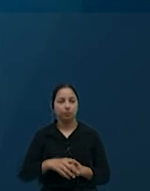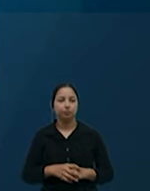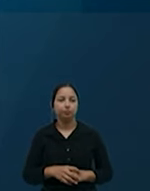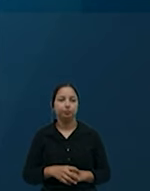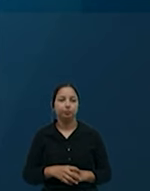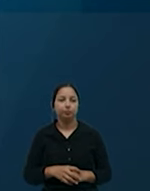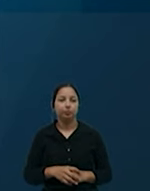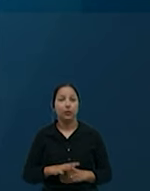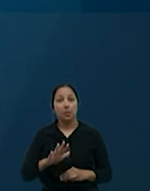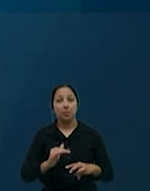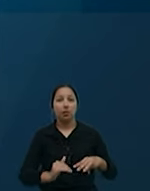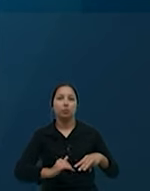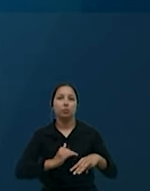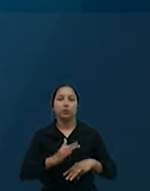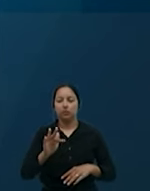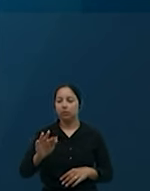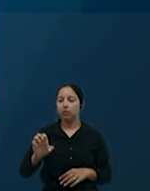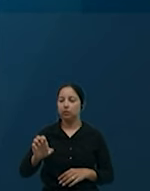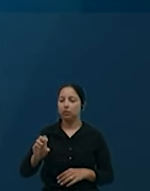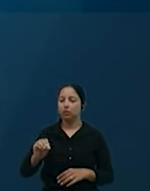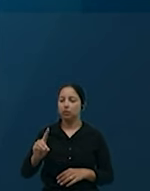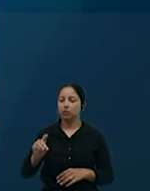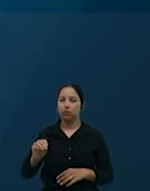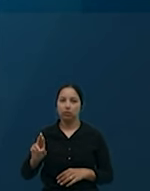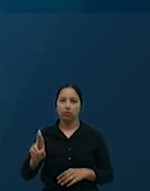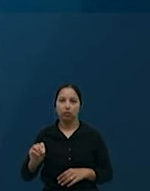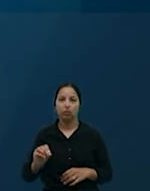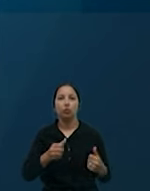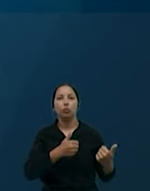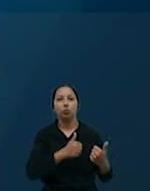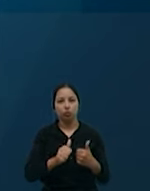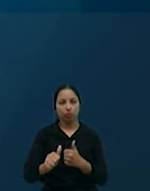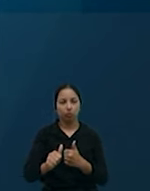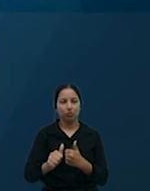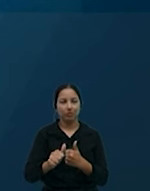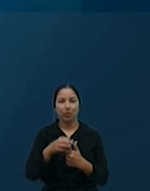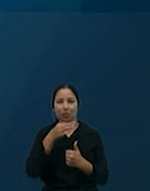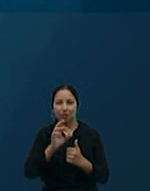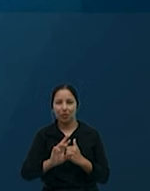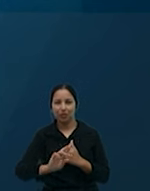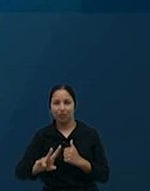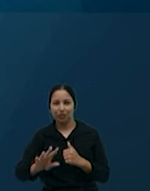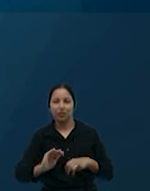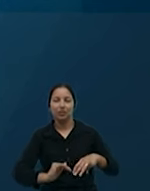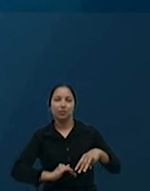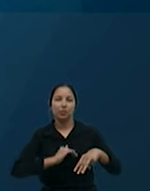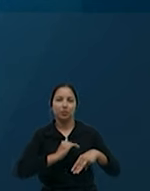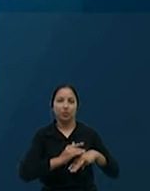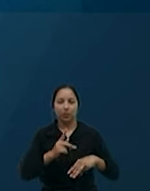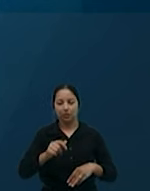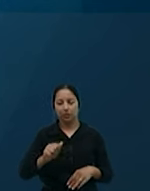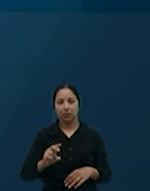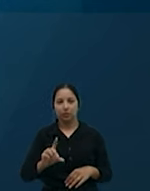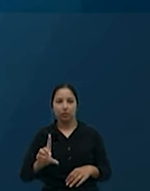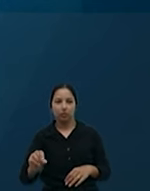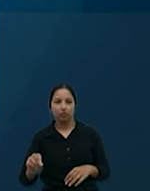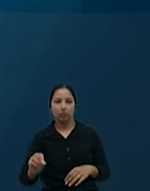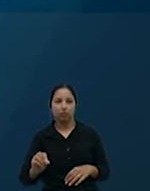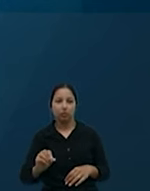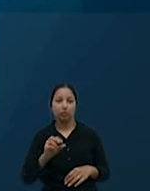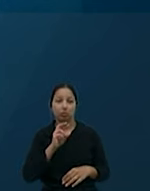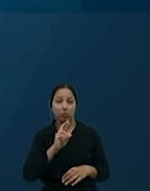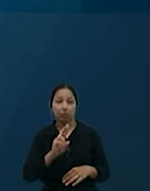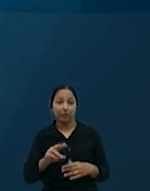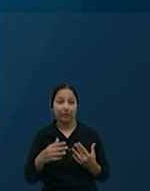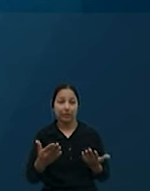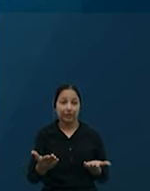ministro Teodoro Silva Santos acompanhou a divergência aberta pelo ministro Paulo Sérgio. Daí resultando um